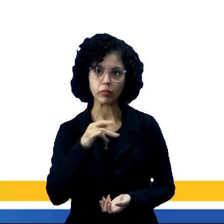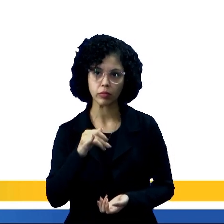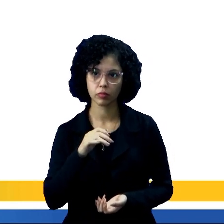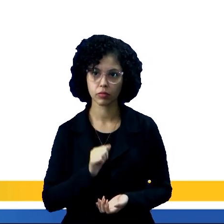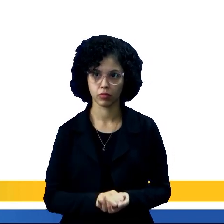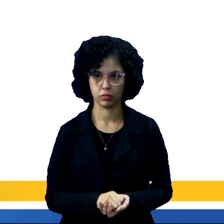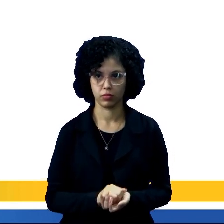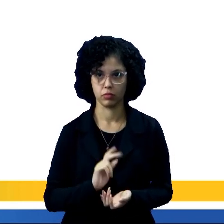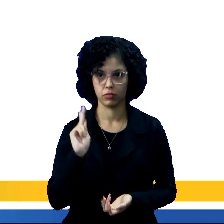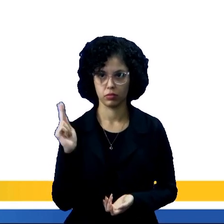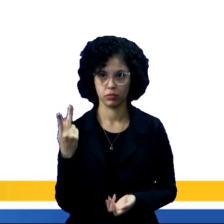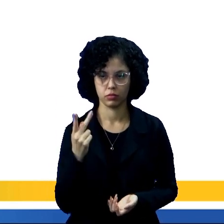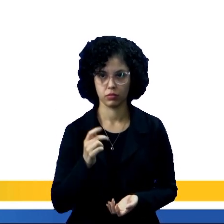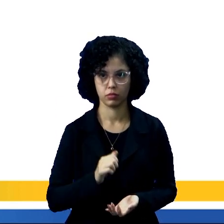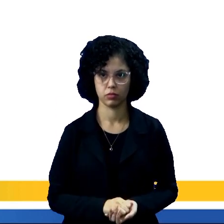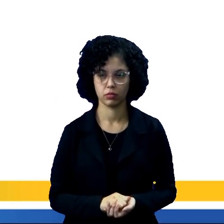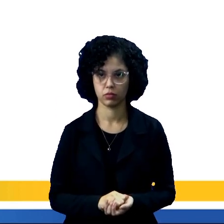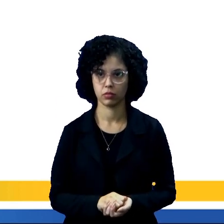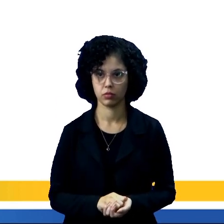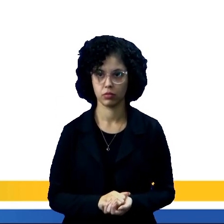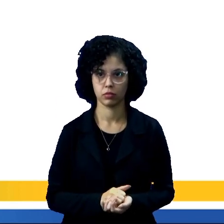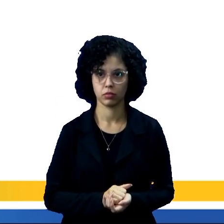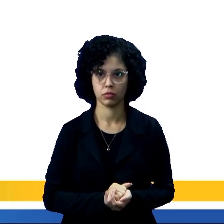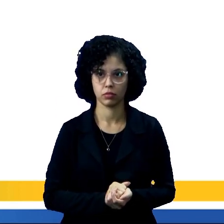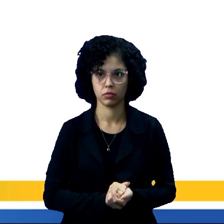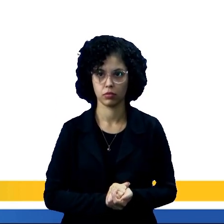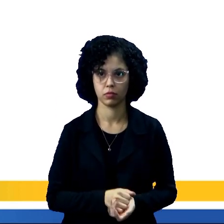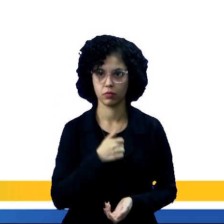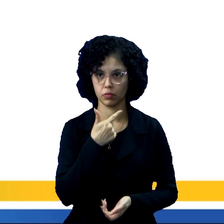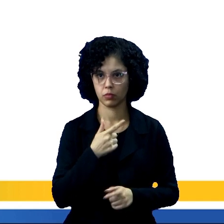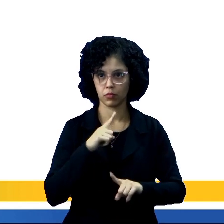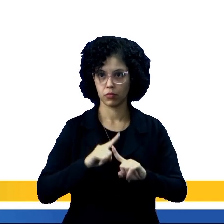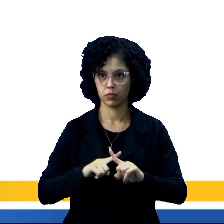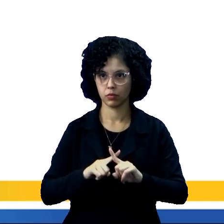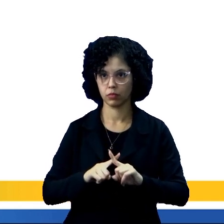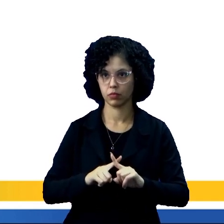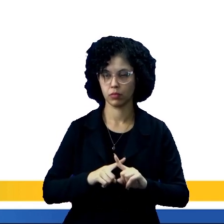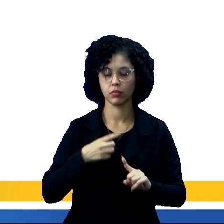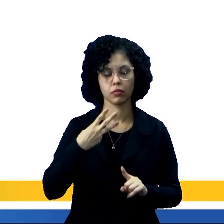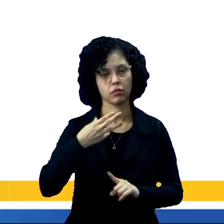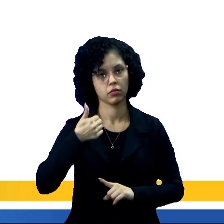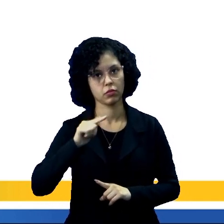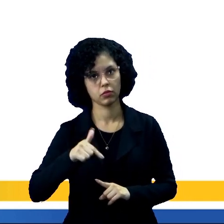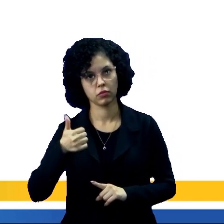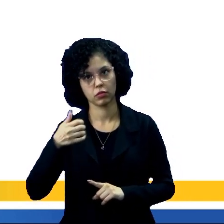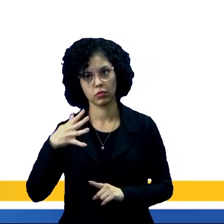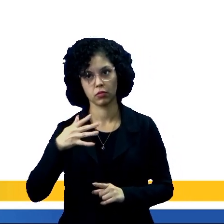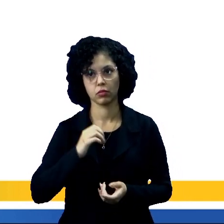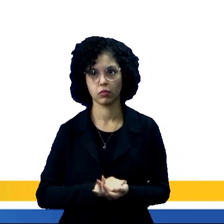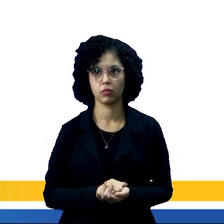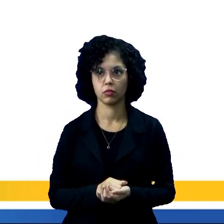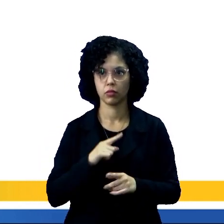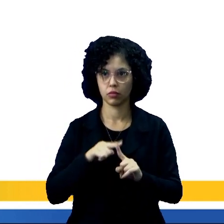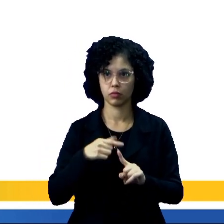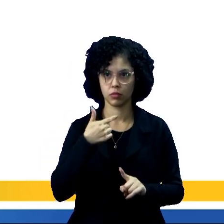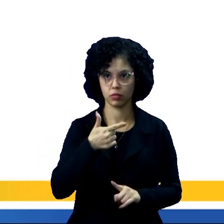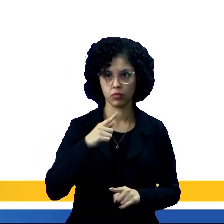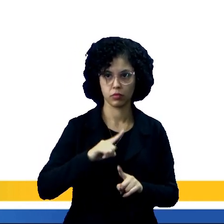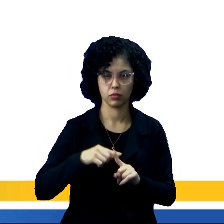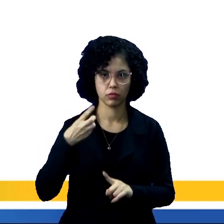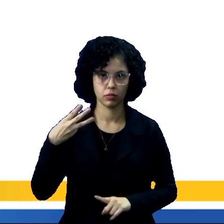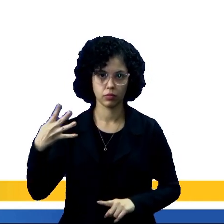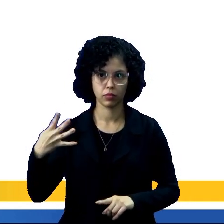2πr vezes h. Então, vai ficar 2 vezes 3,1415 vezes 2